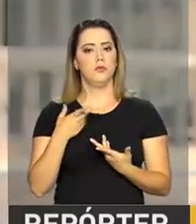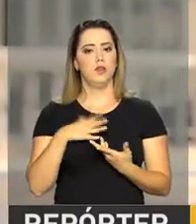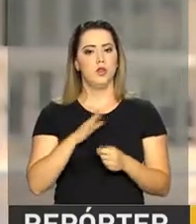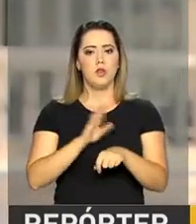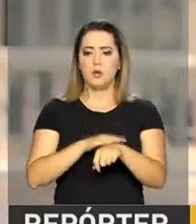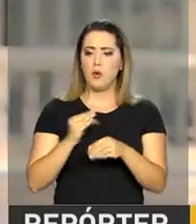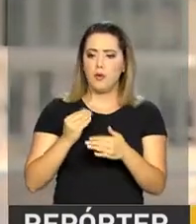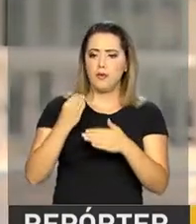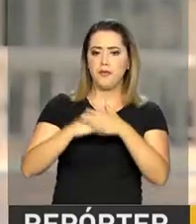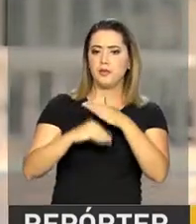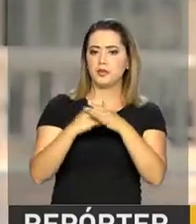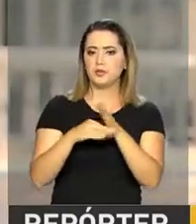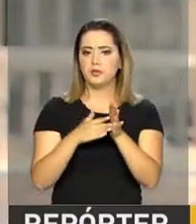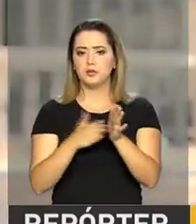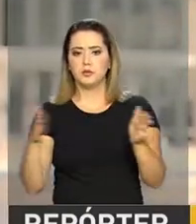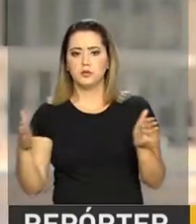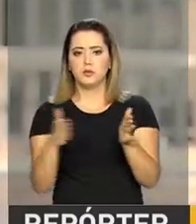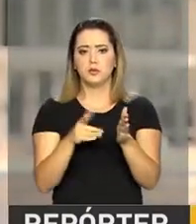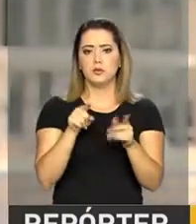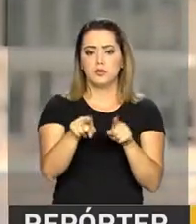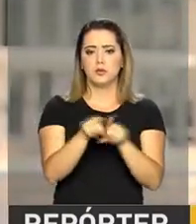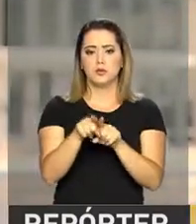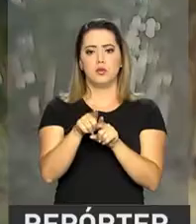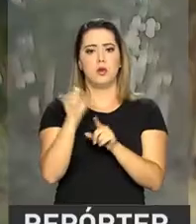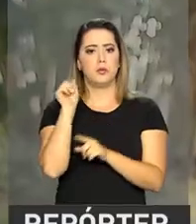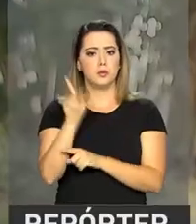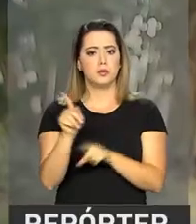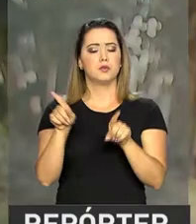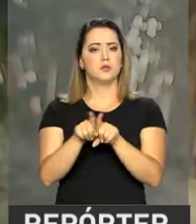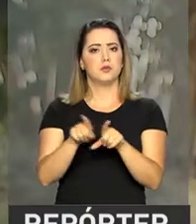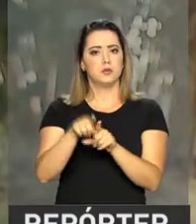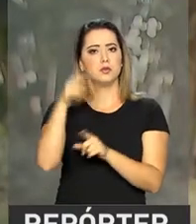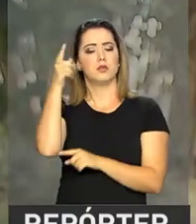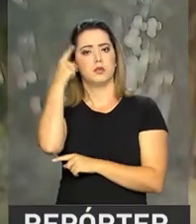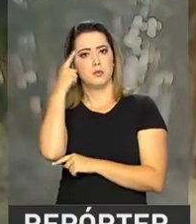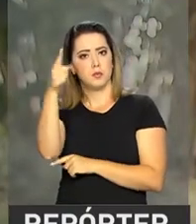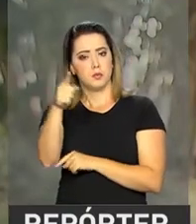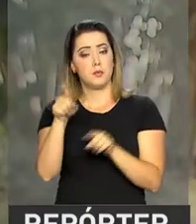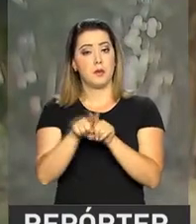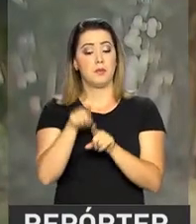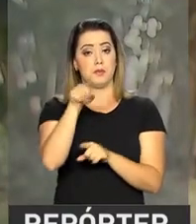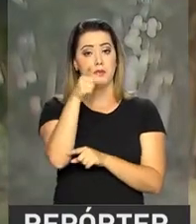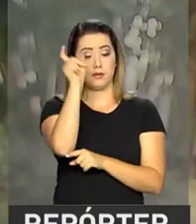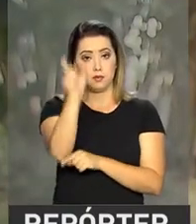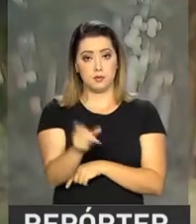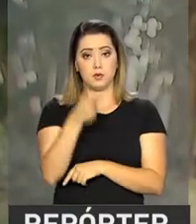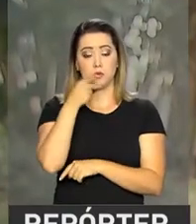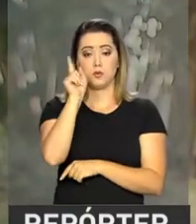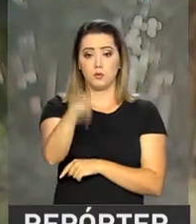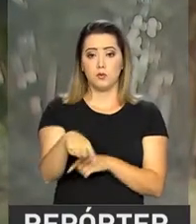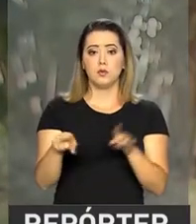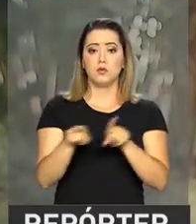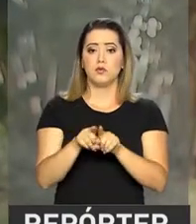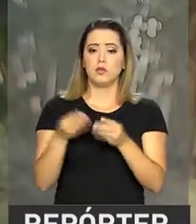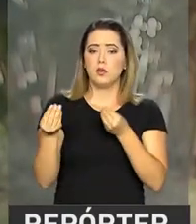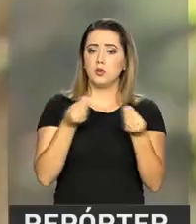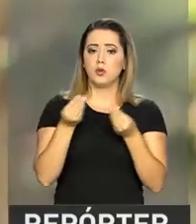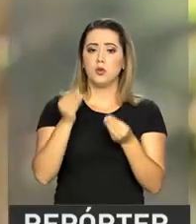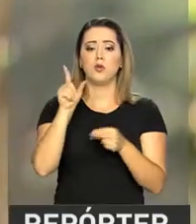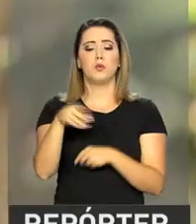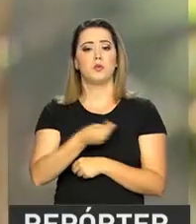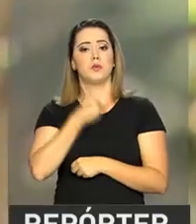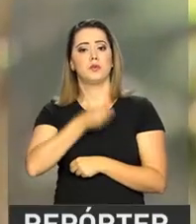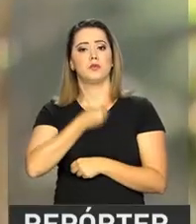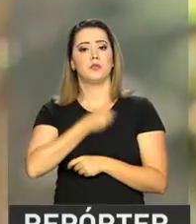prazo quando a longo prazo como apontou a aposentadoria mas segundo este especialista em comportamento do consumidor o